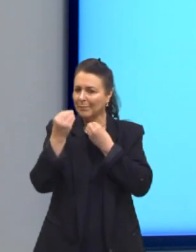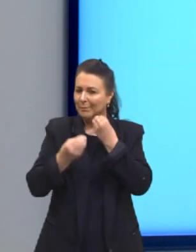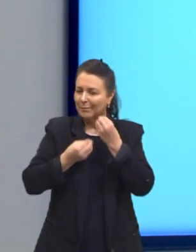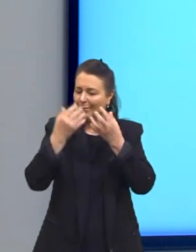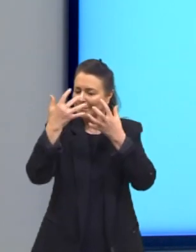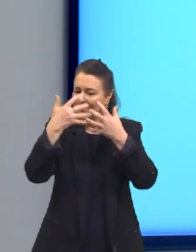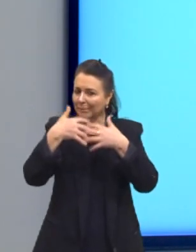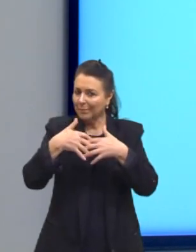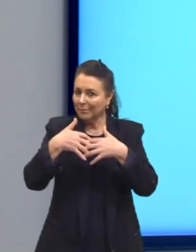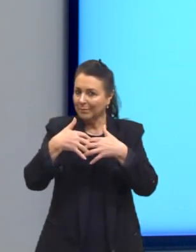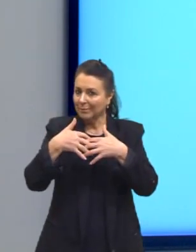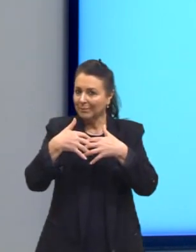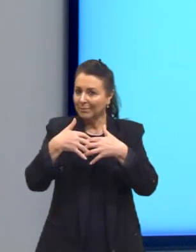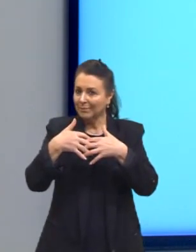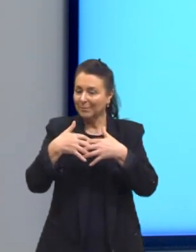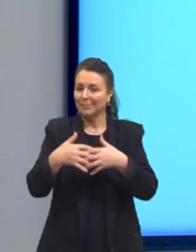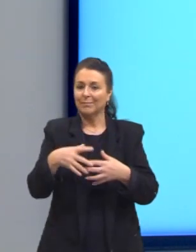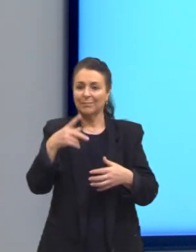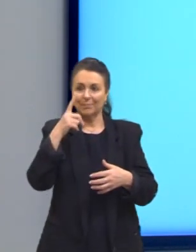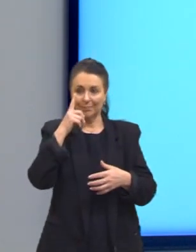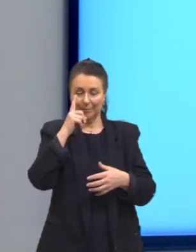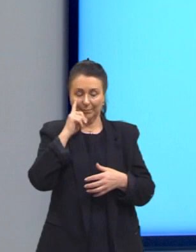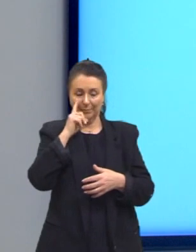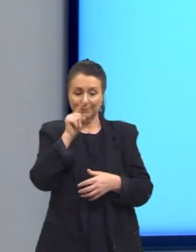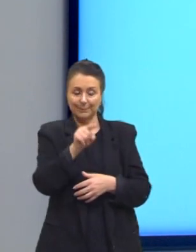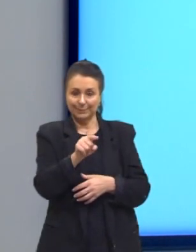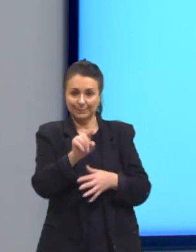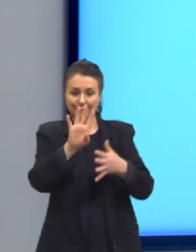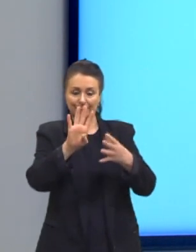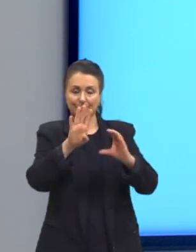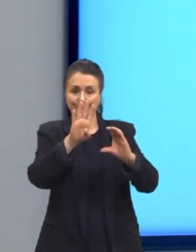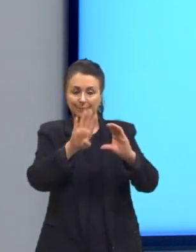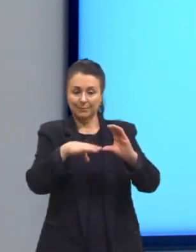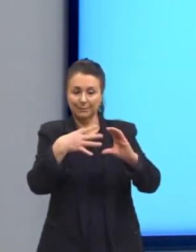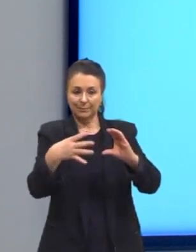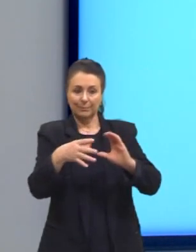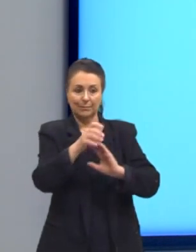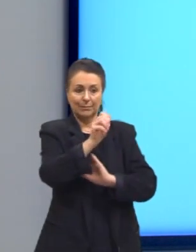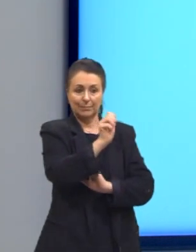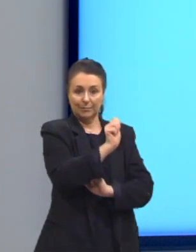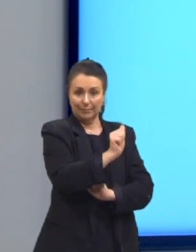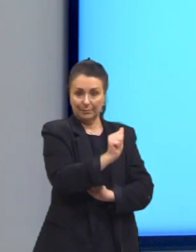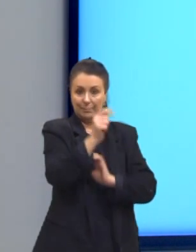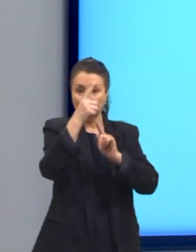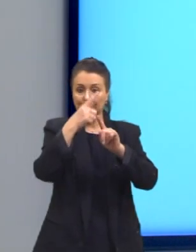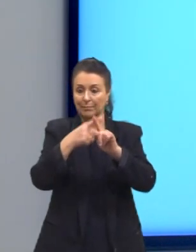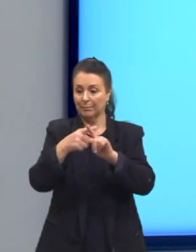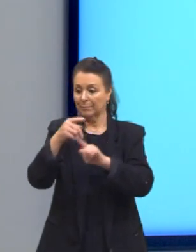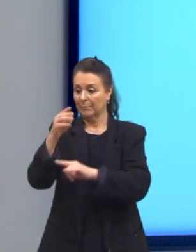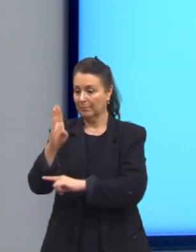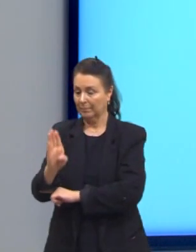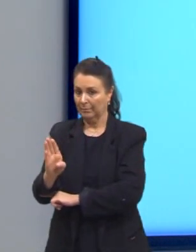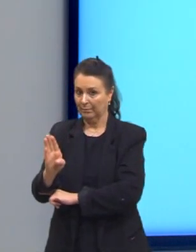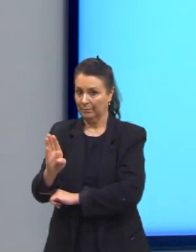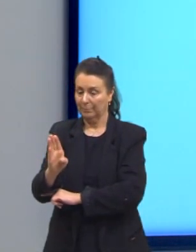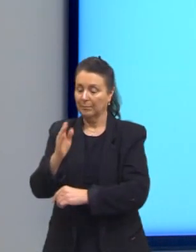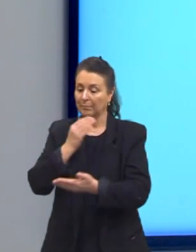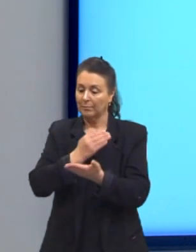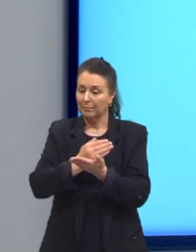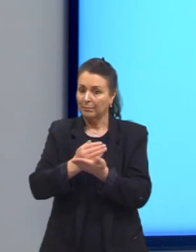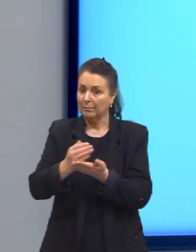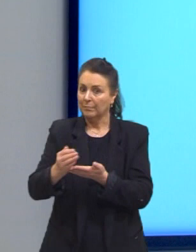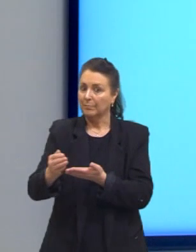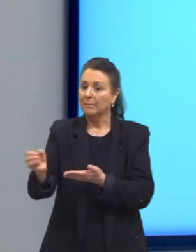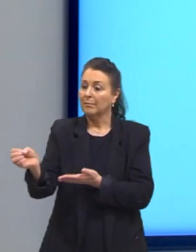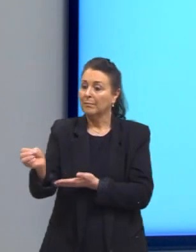então aqui eu deixei a nossa Matriz tá a vezes B nós vamos escrever uma nova Matriz onde